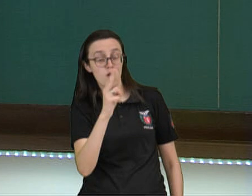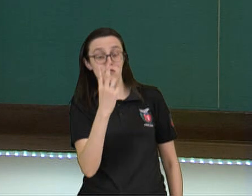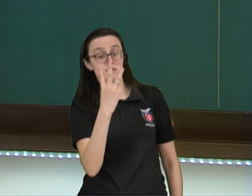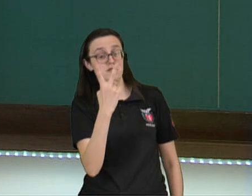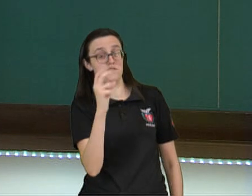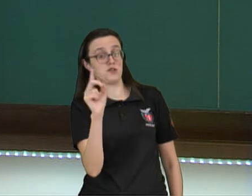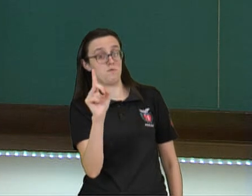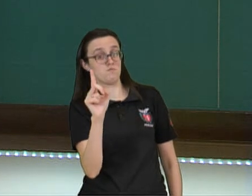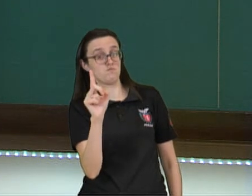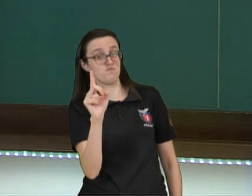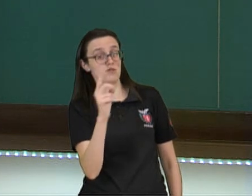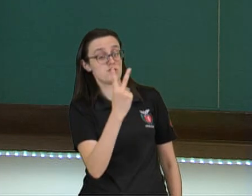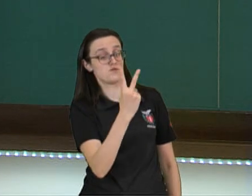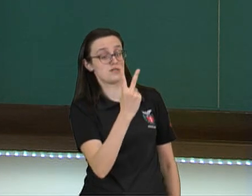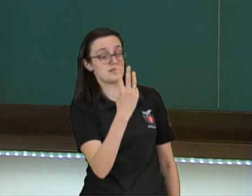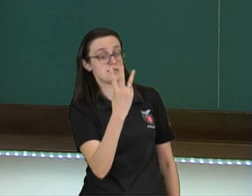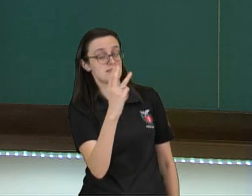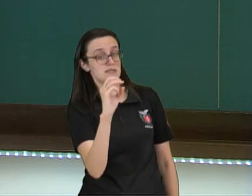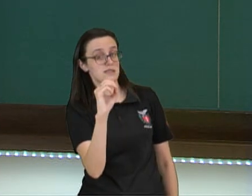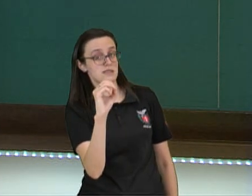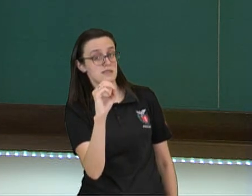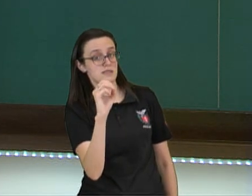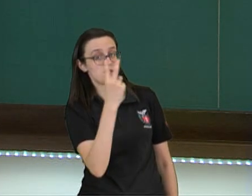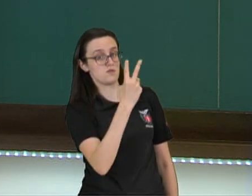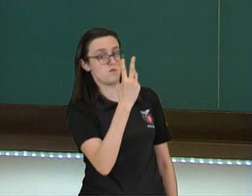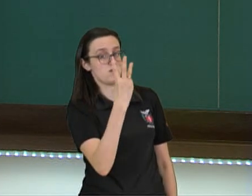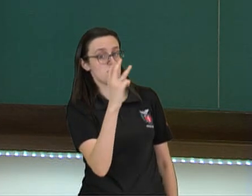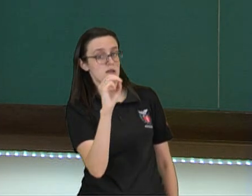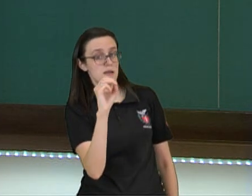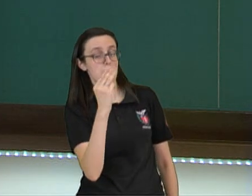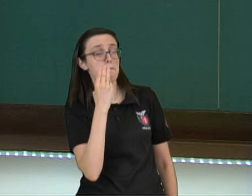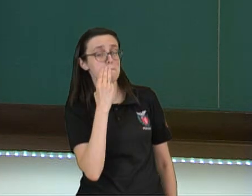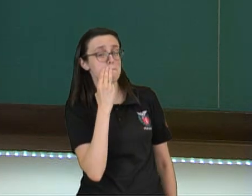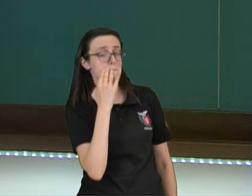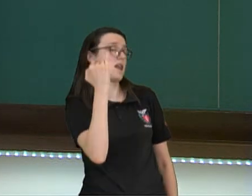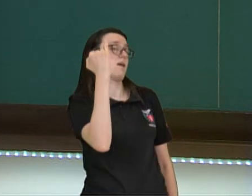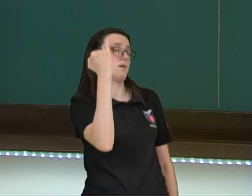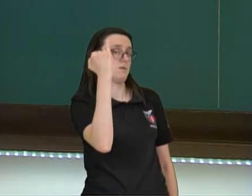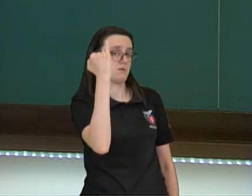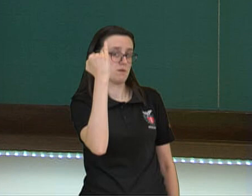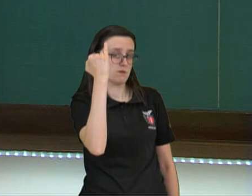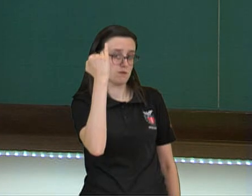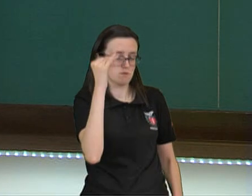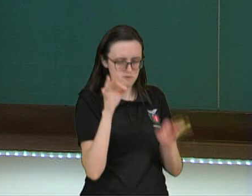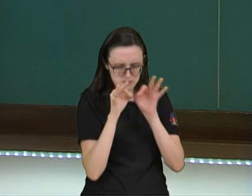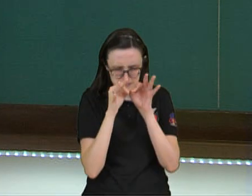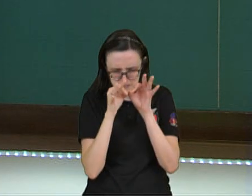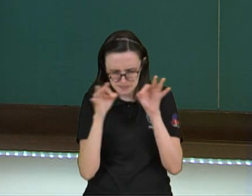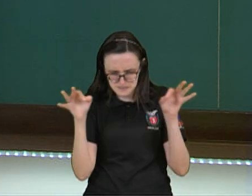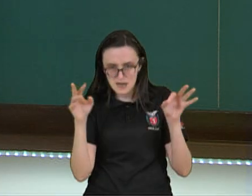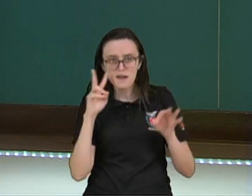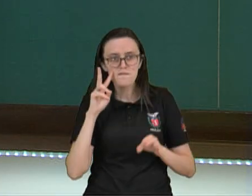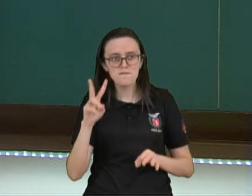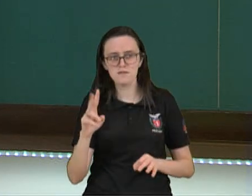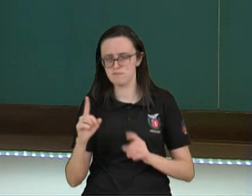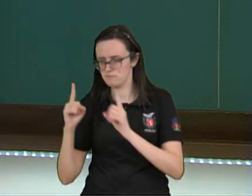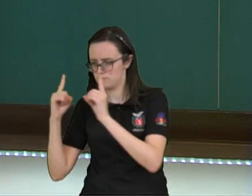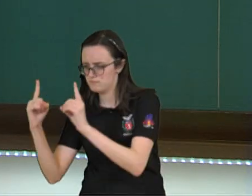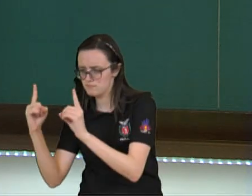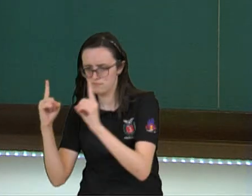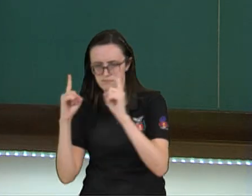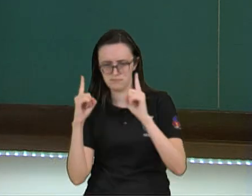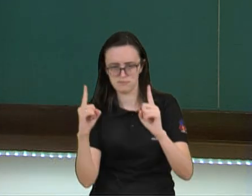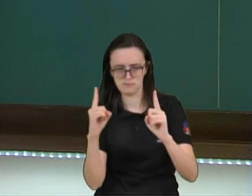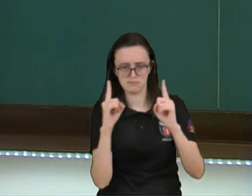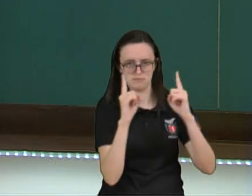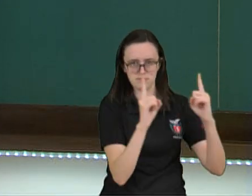320 não. 230 milhões de quilômetros, ok? Unidade simples, unidade de milhar, unidade de